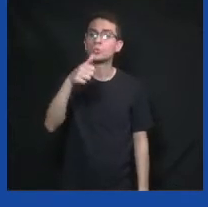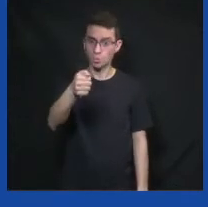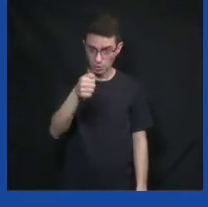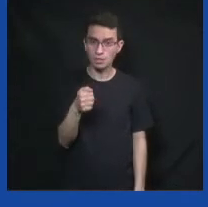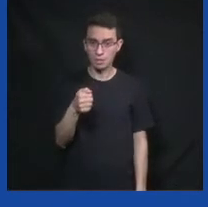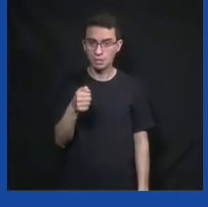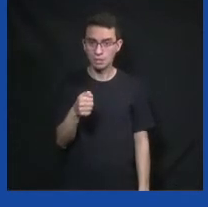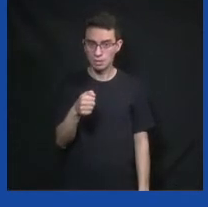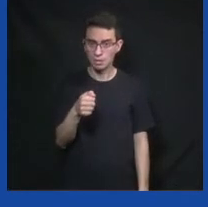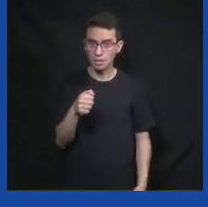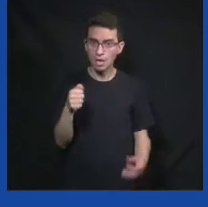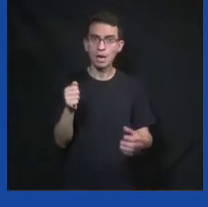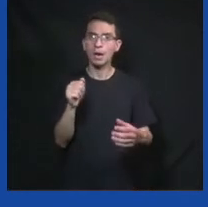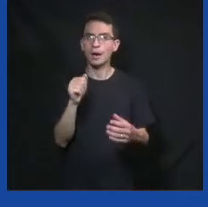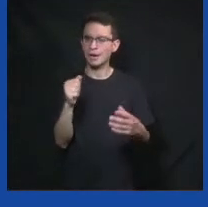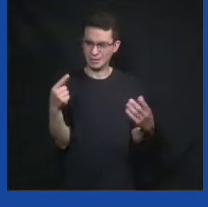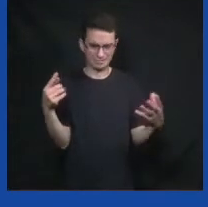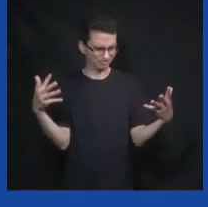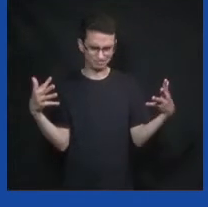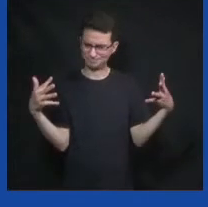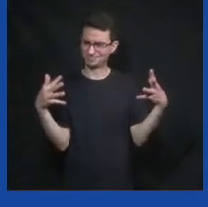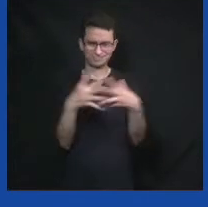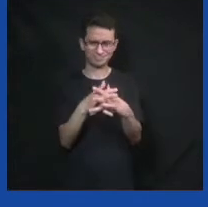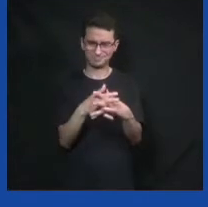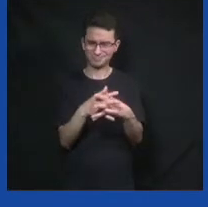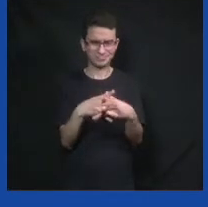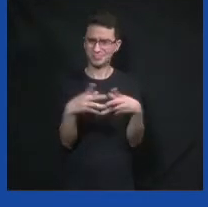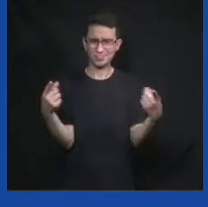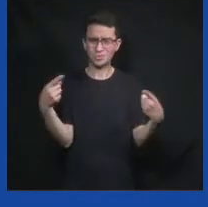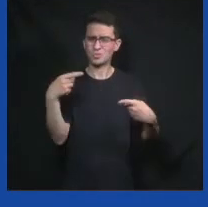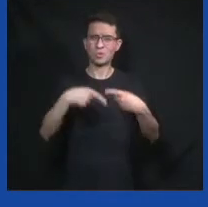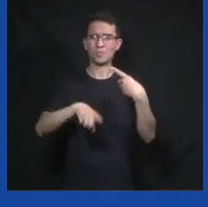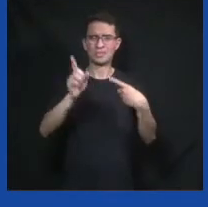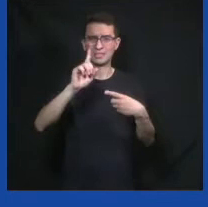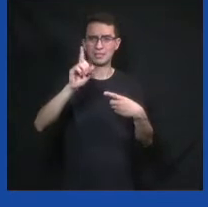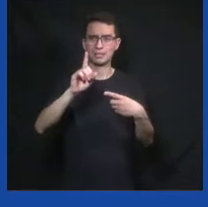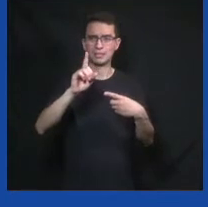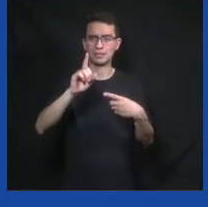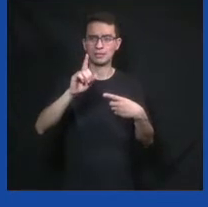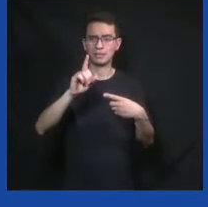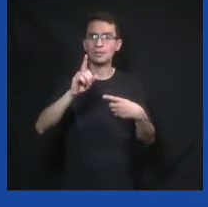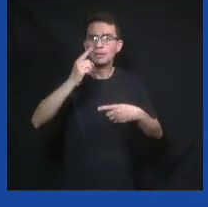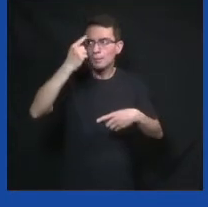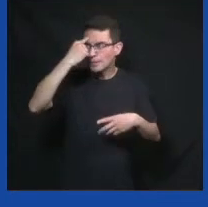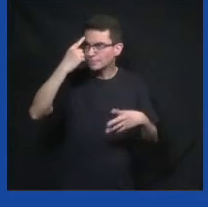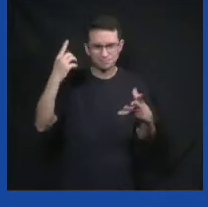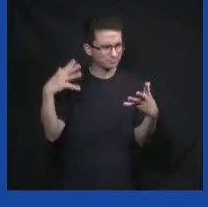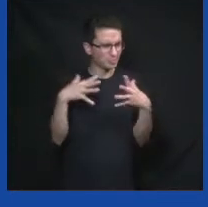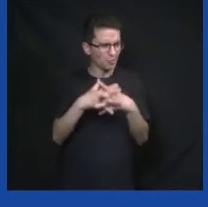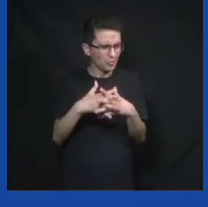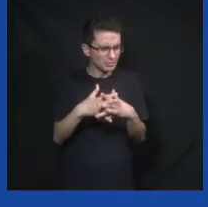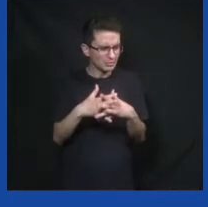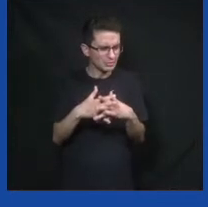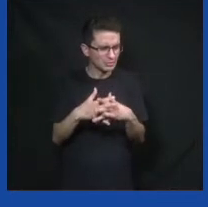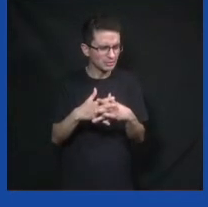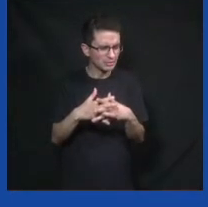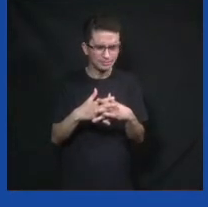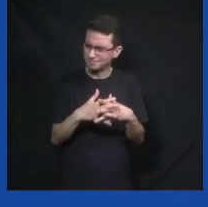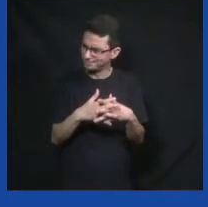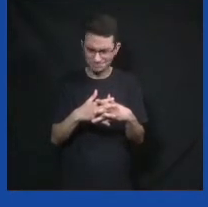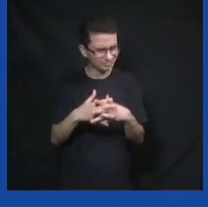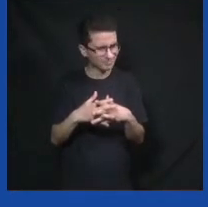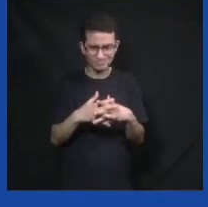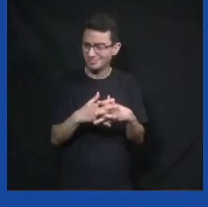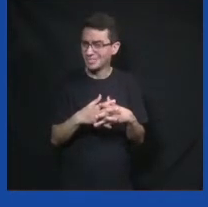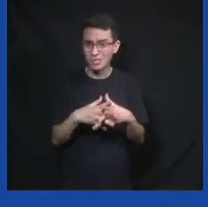doméstico com a lógica pública. E é a partir desta ruptura que eu faço política. Olha que coisa fantástica. A gente